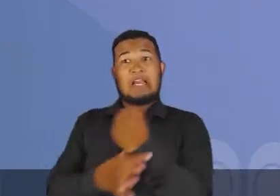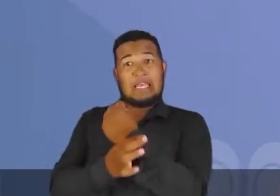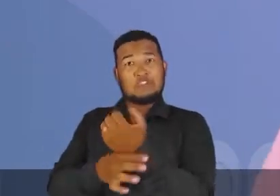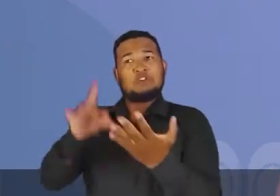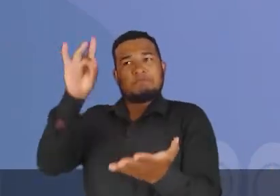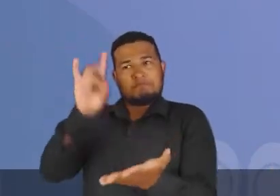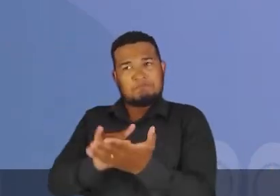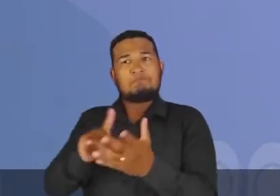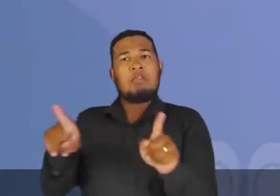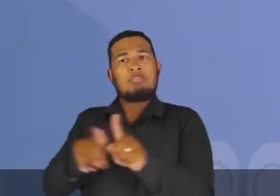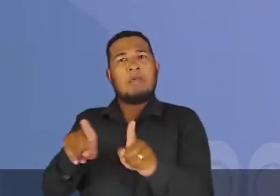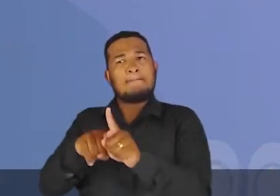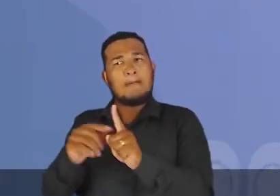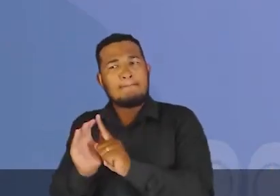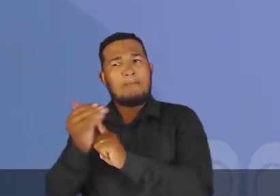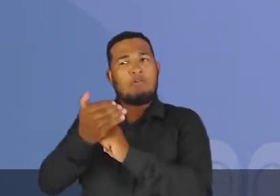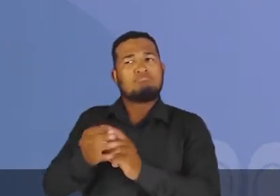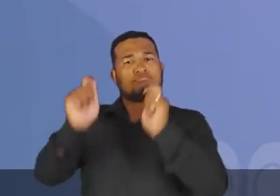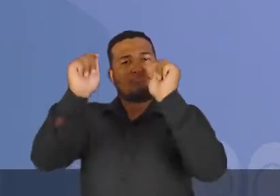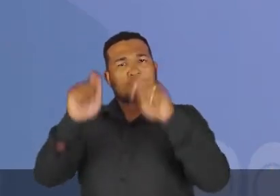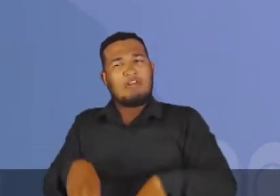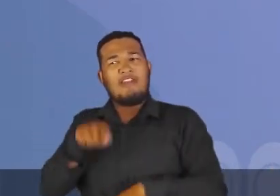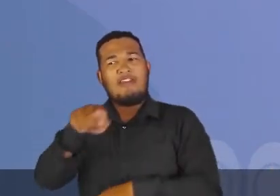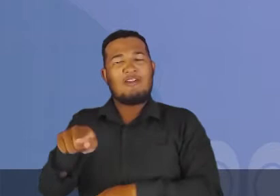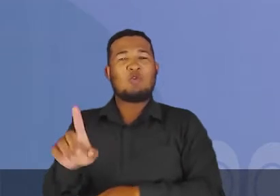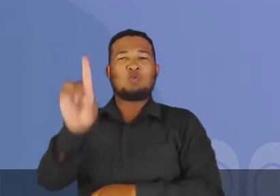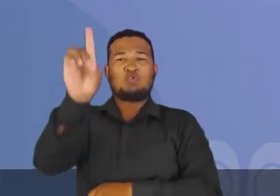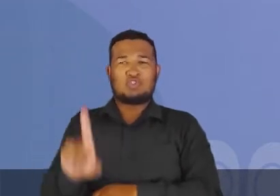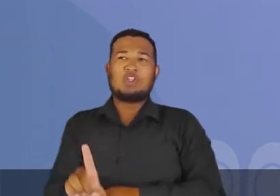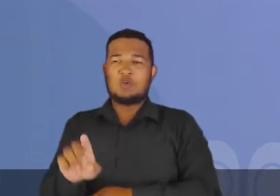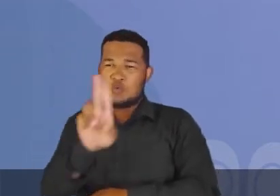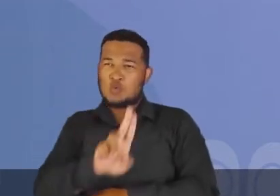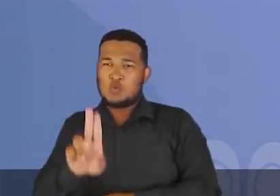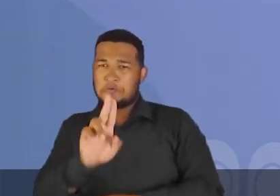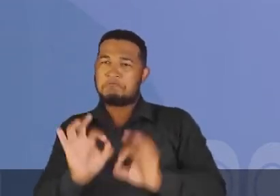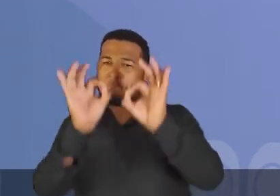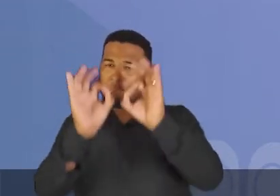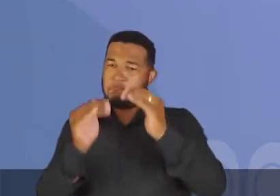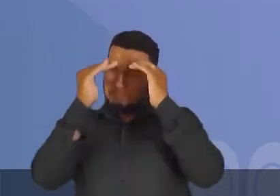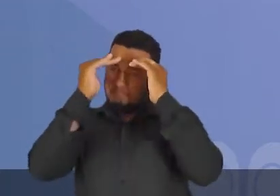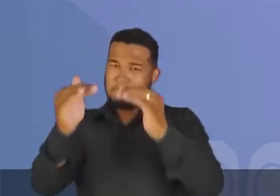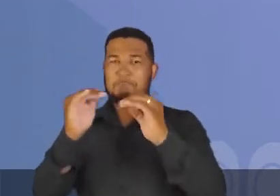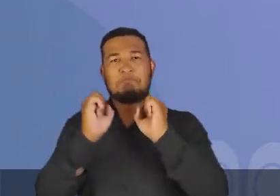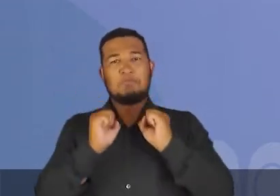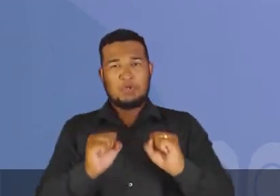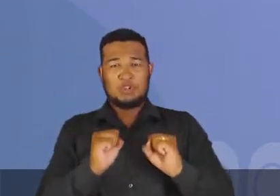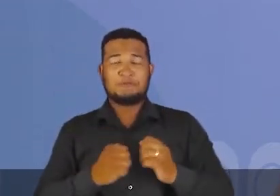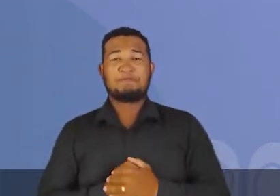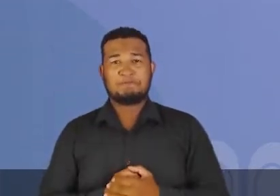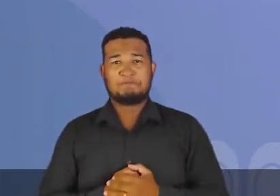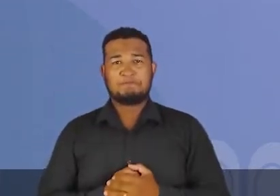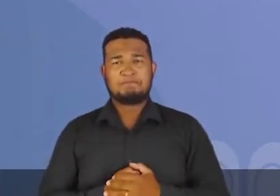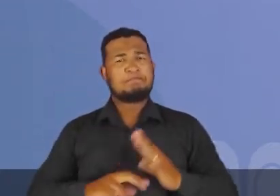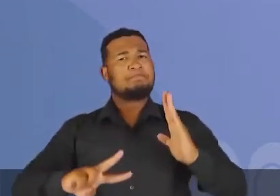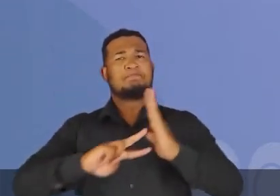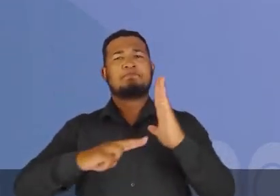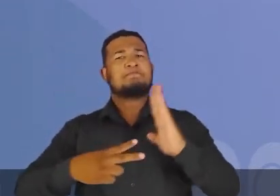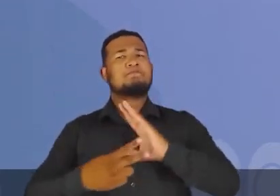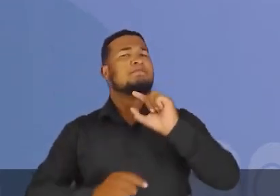e assegurar que esses direitos sejam respeitados. Ou